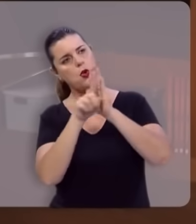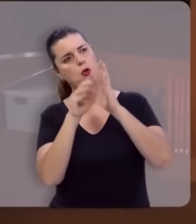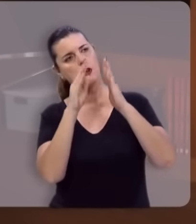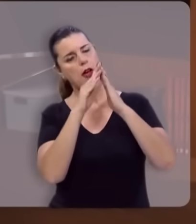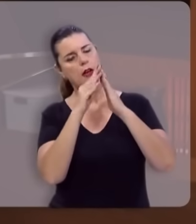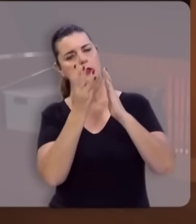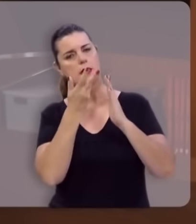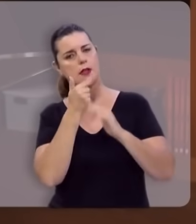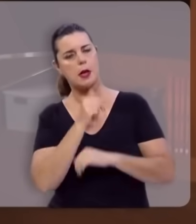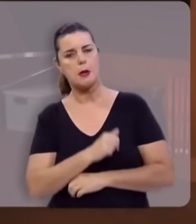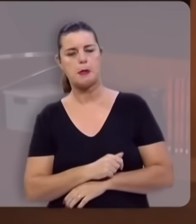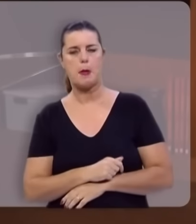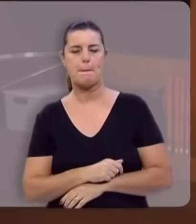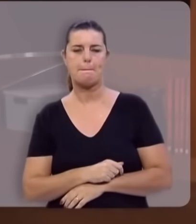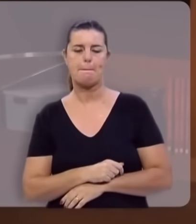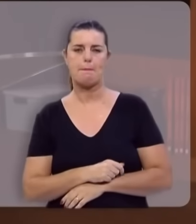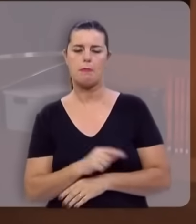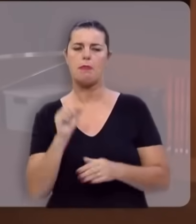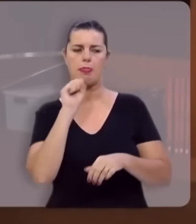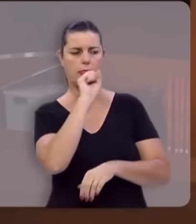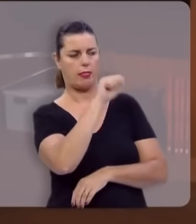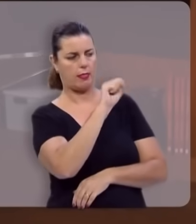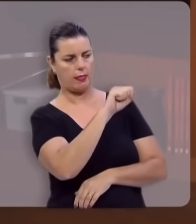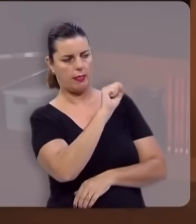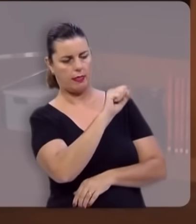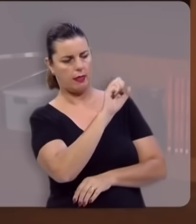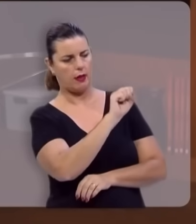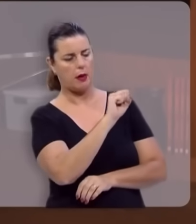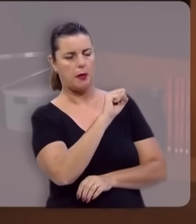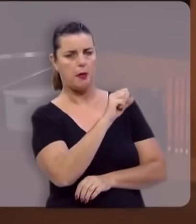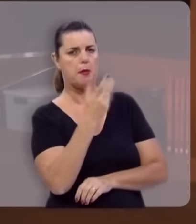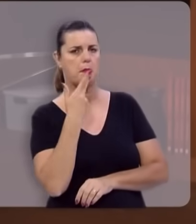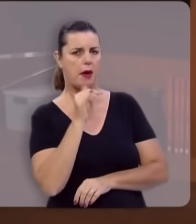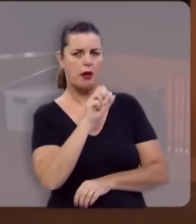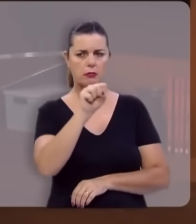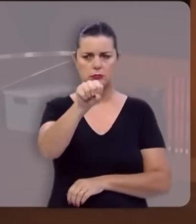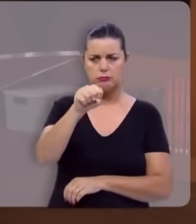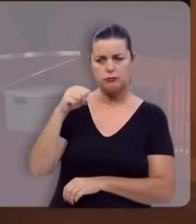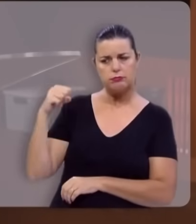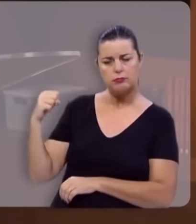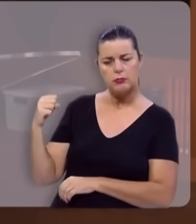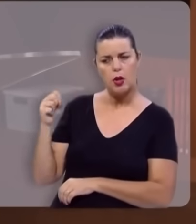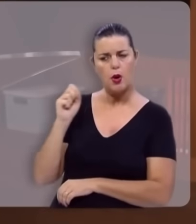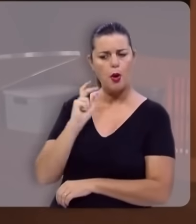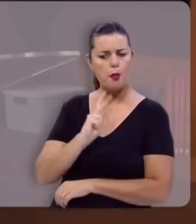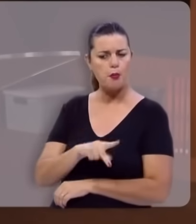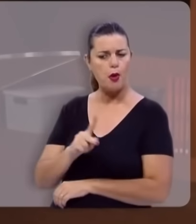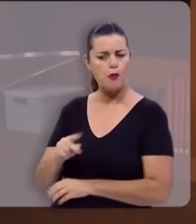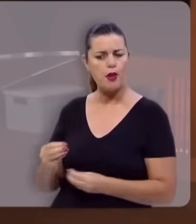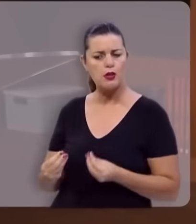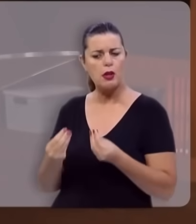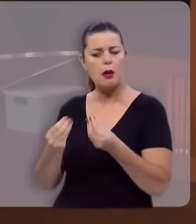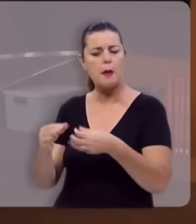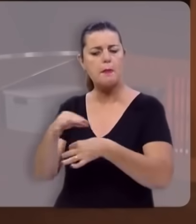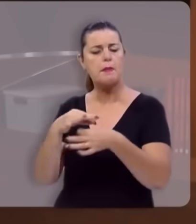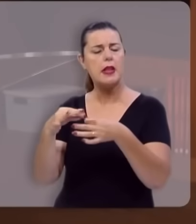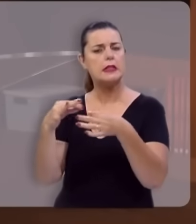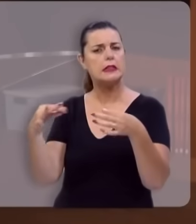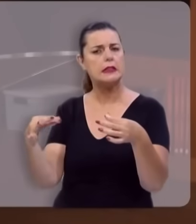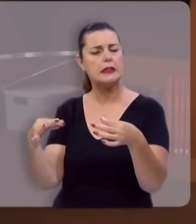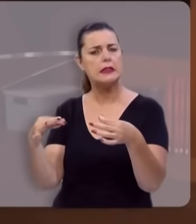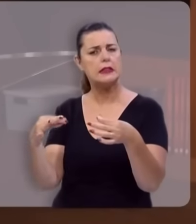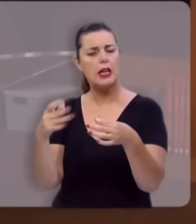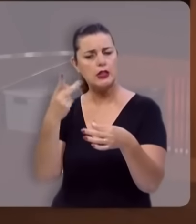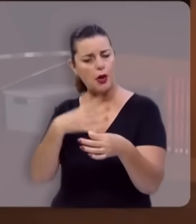o pai muito constrangido foi a porta atender, e o professor disse, eu vim trazer esses presentes